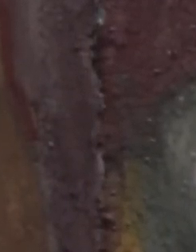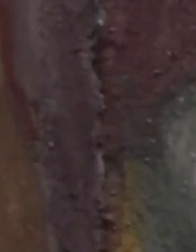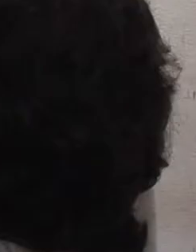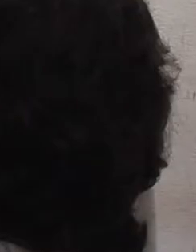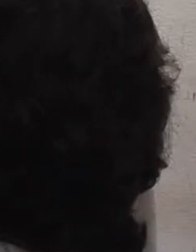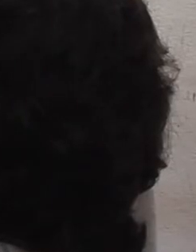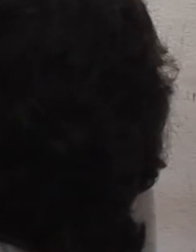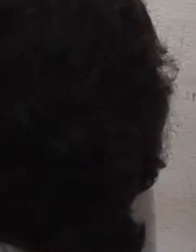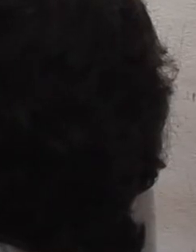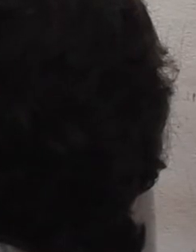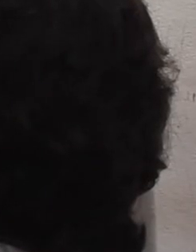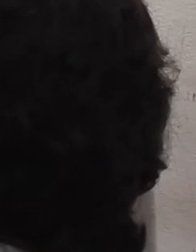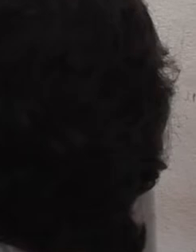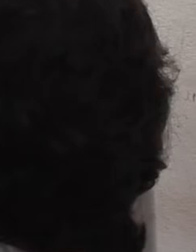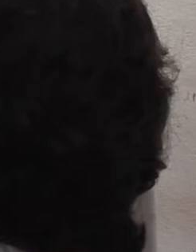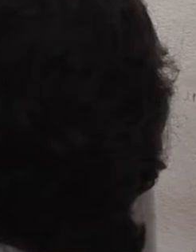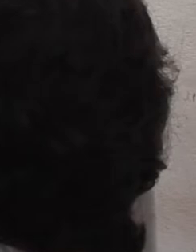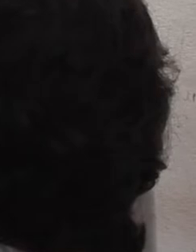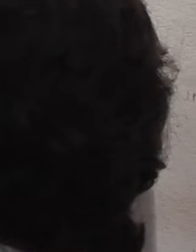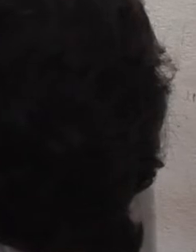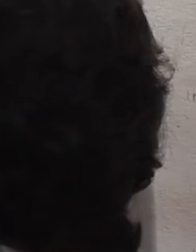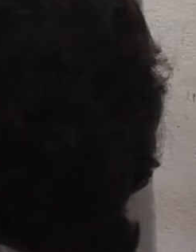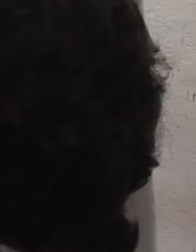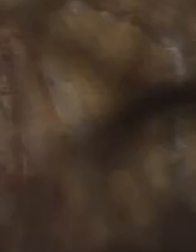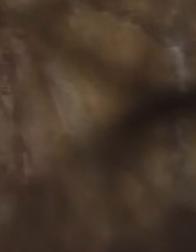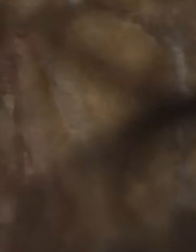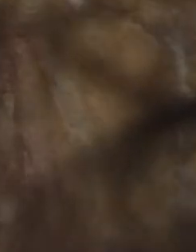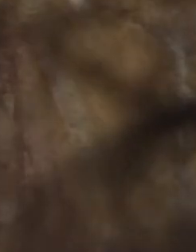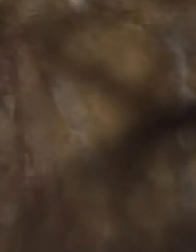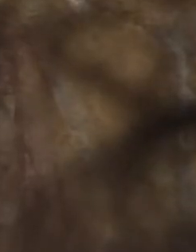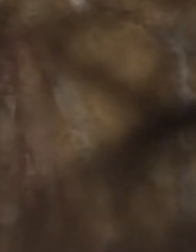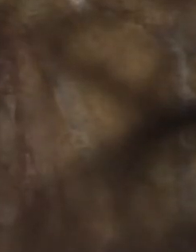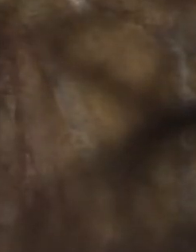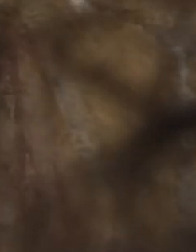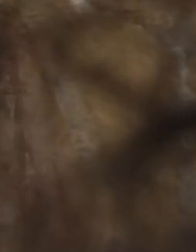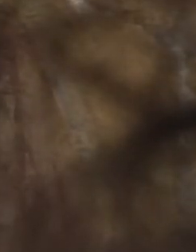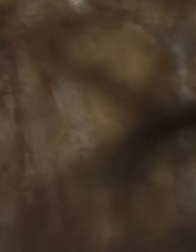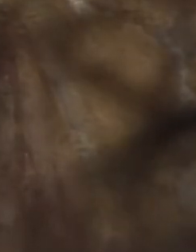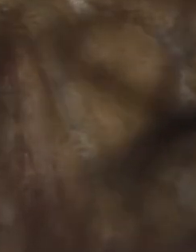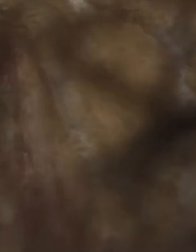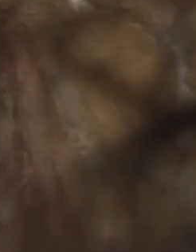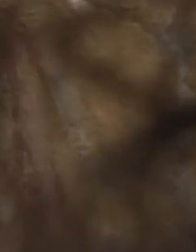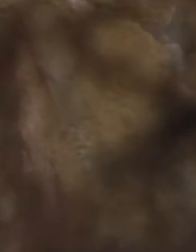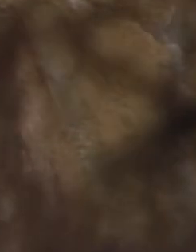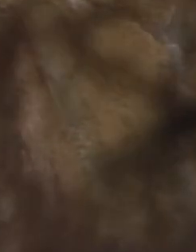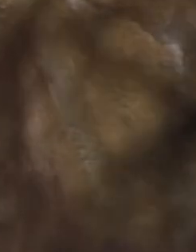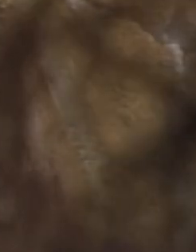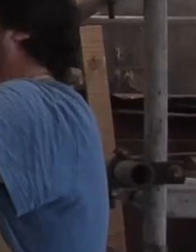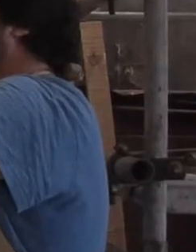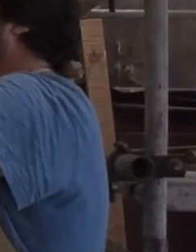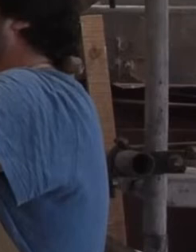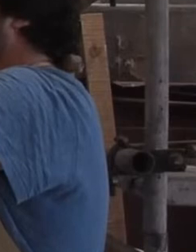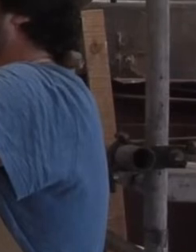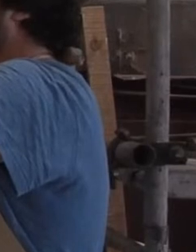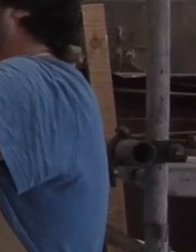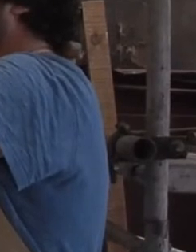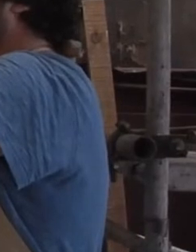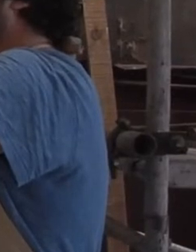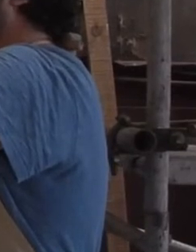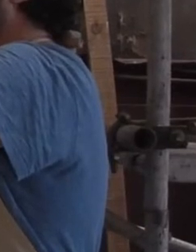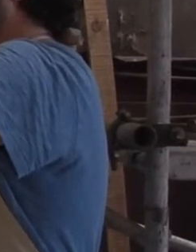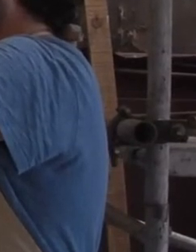ação. É uma imaginação que não é pura, uma elucubração mental. É uma imaginação que se dá por